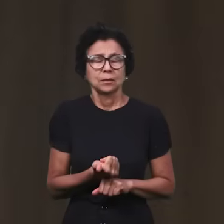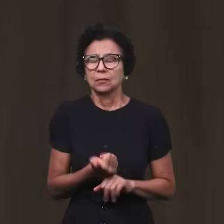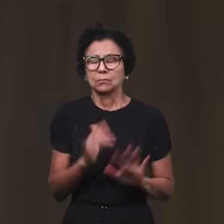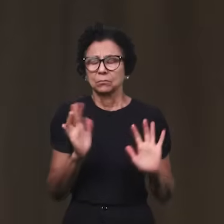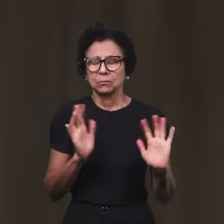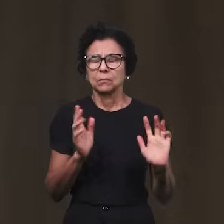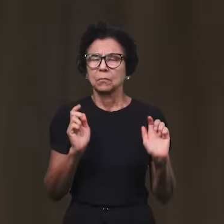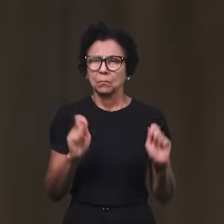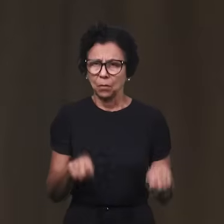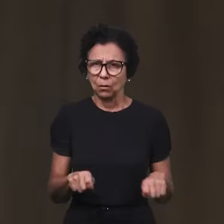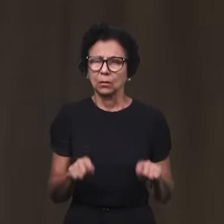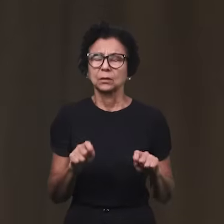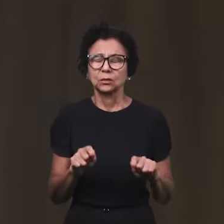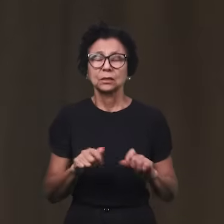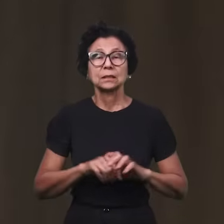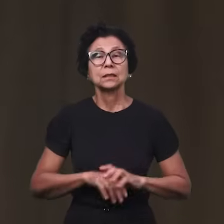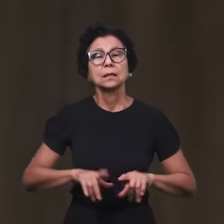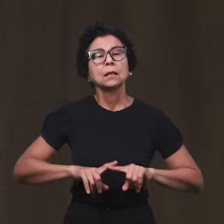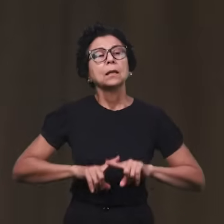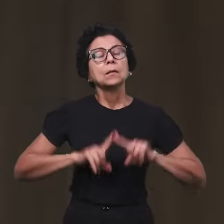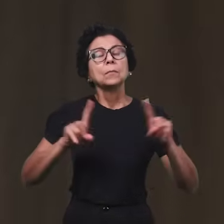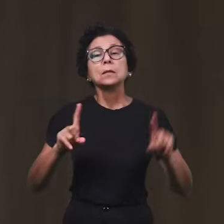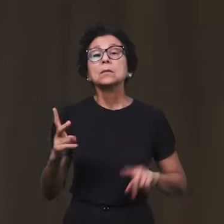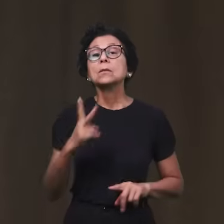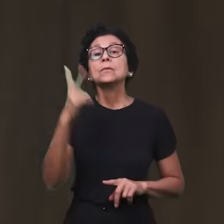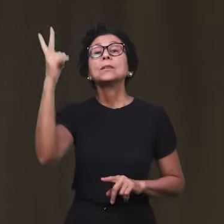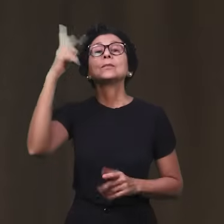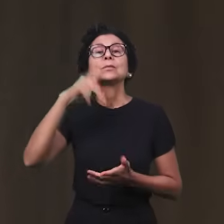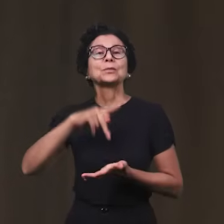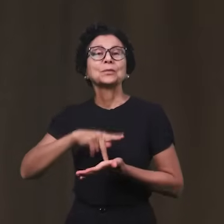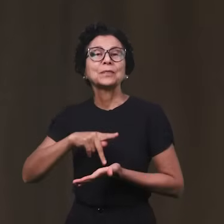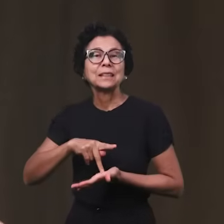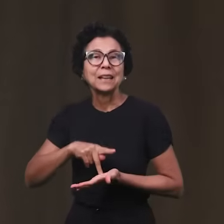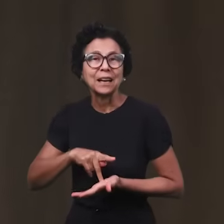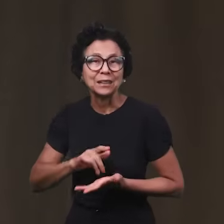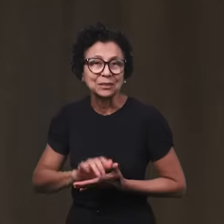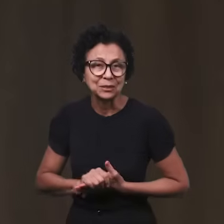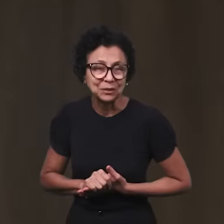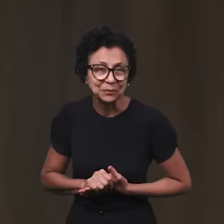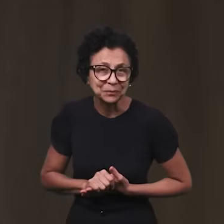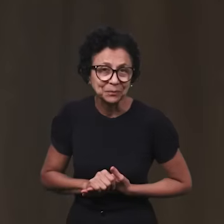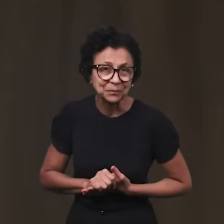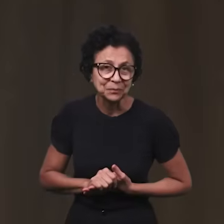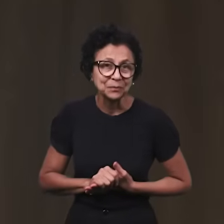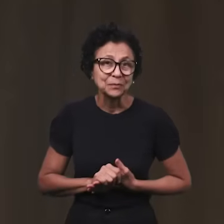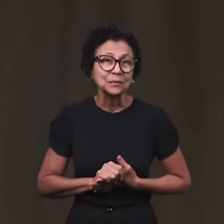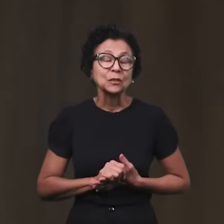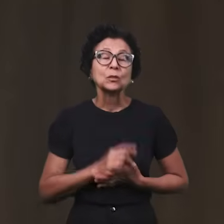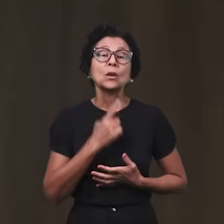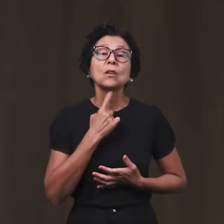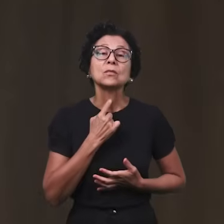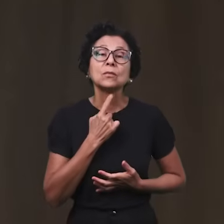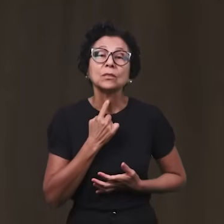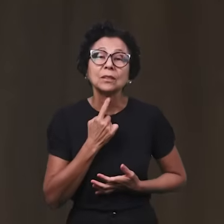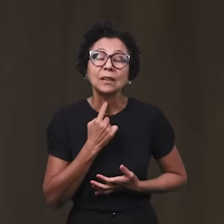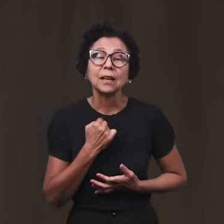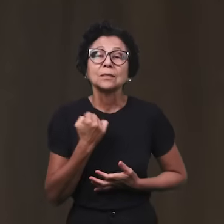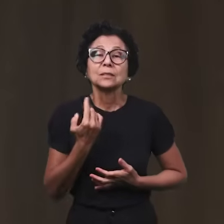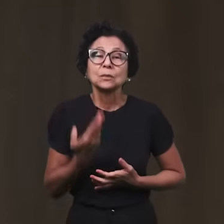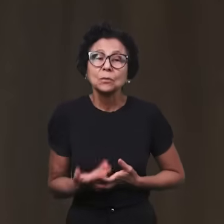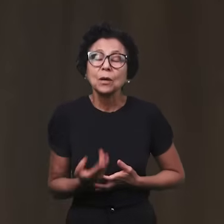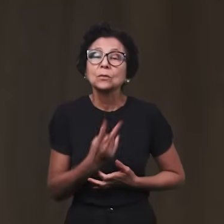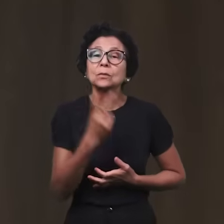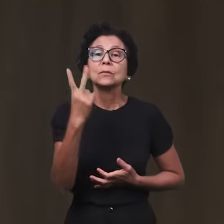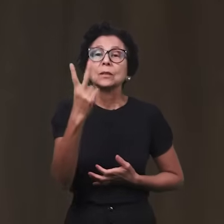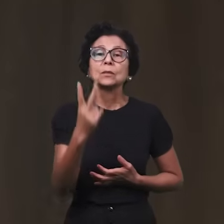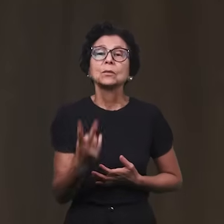verdadeiro valor, né? A palavra de Deus fala, onde está o seu tesouro, aí estará o seu coração. Então, onde está o nosso coração? Onde está o nosso